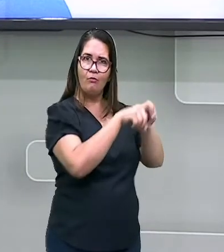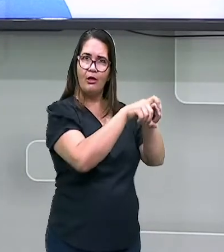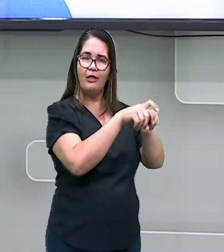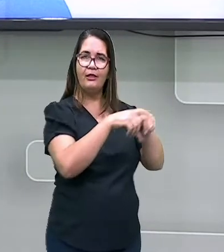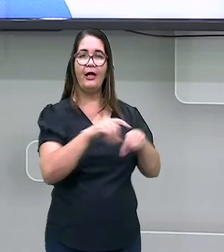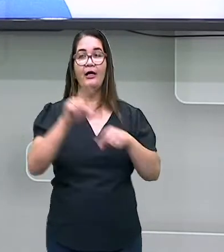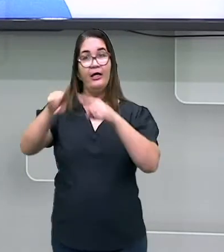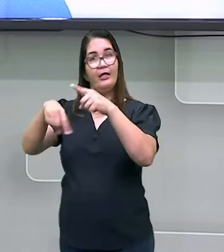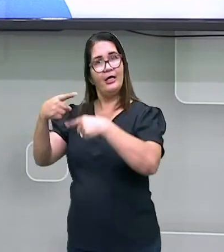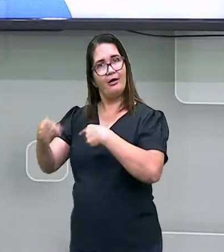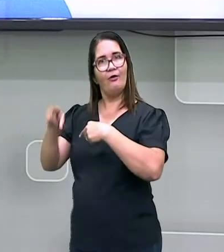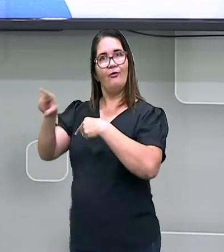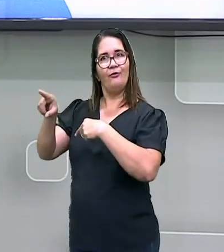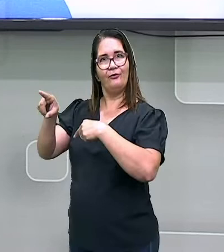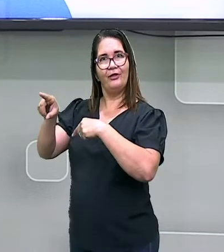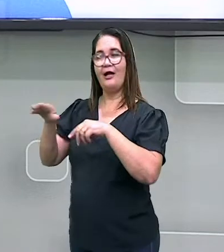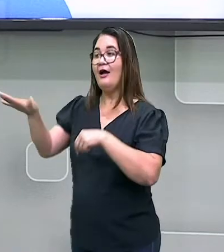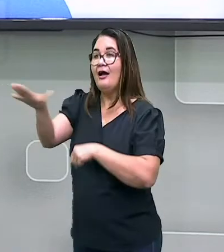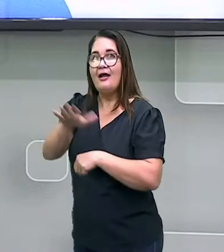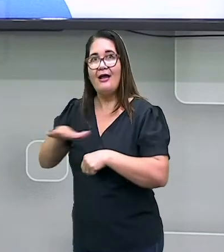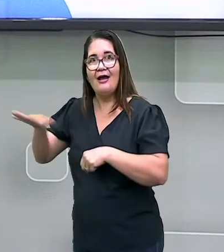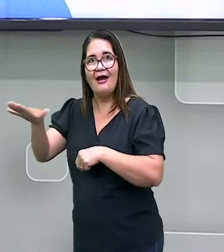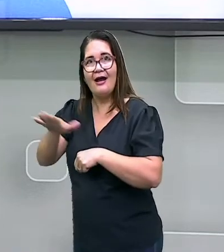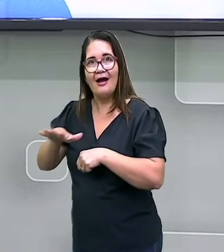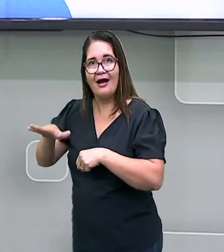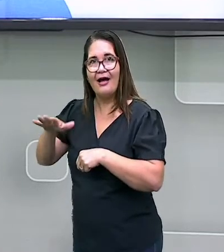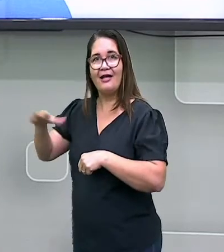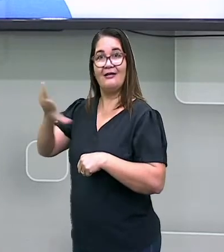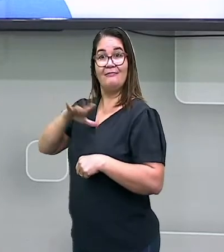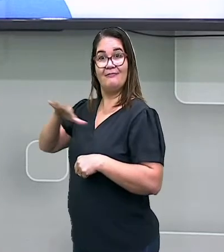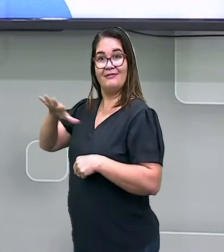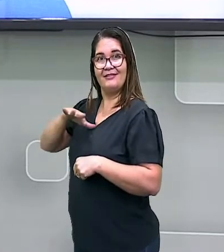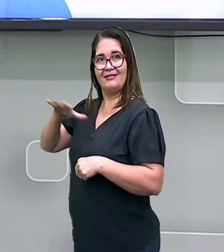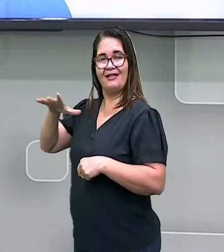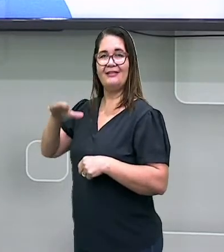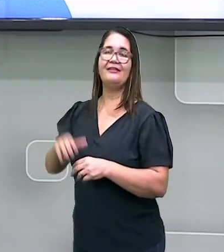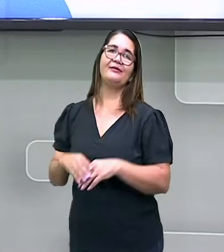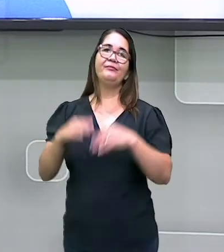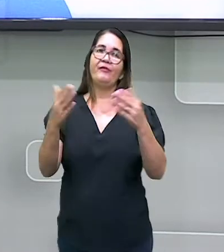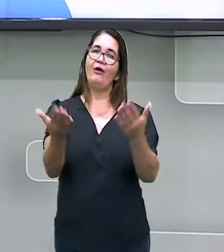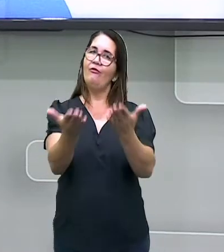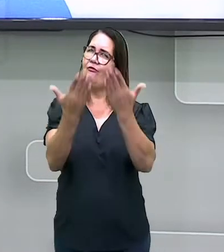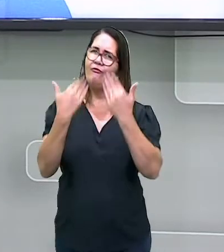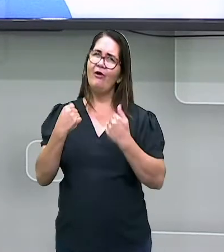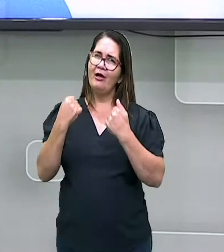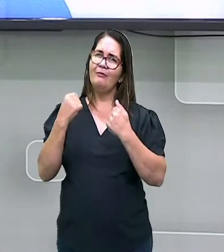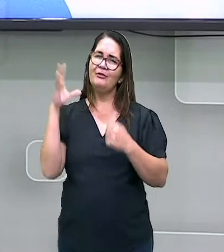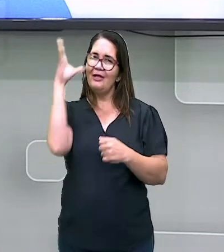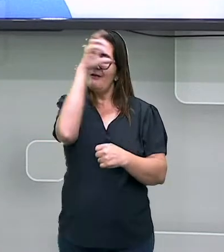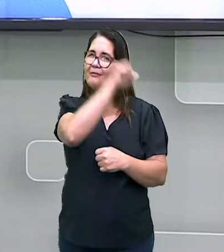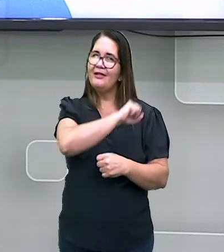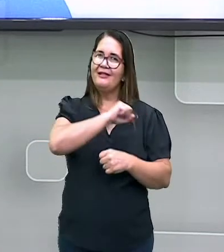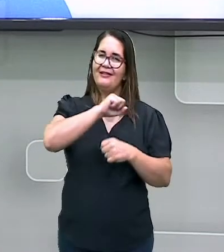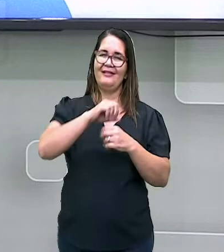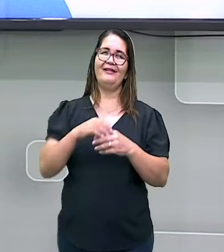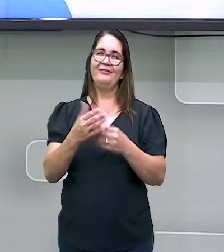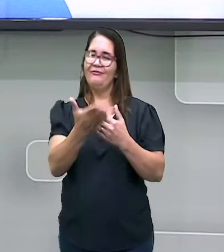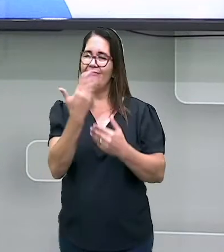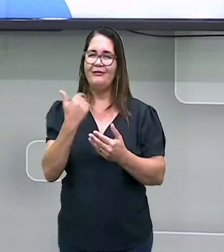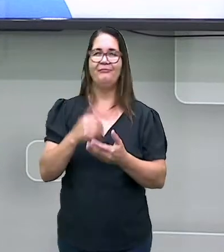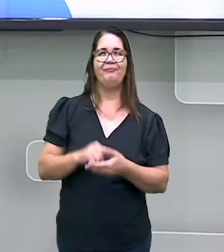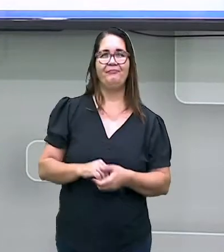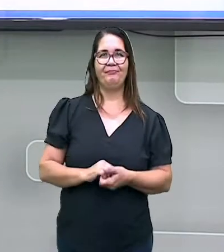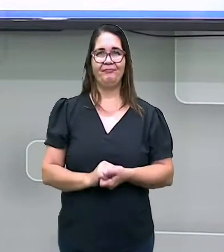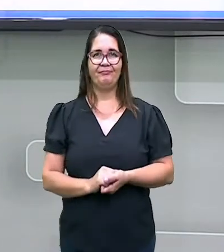palavras? Então se prepare, pegue o seu material e vamos juntos embarcar na aventura do conhecimento. Vamos lá?